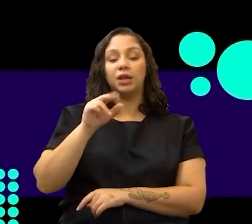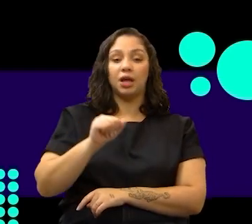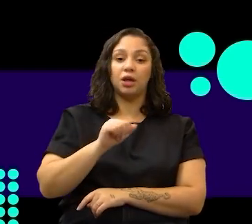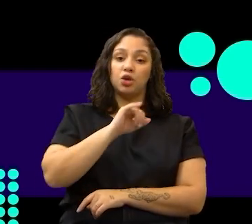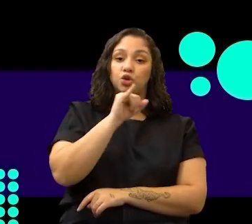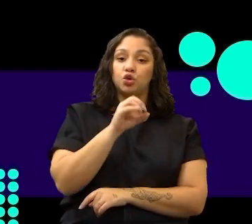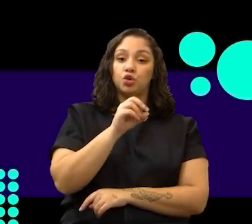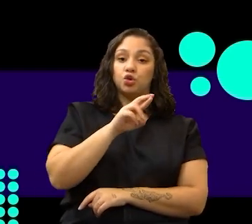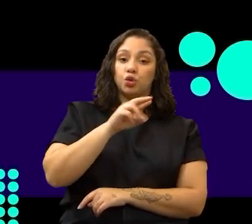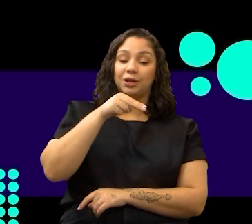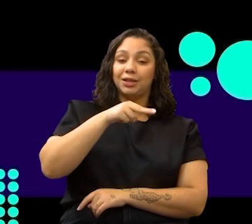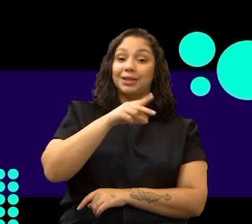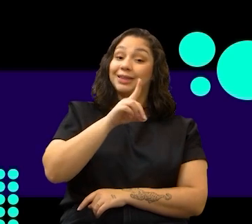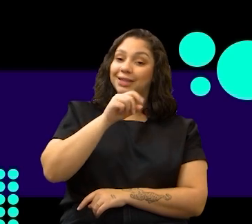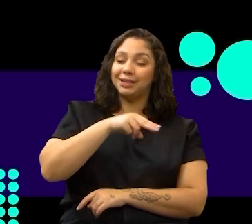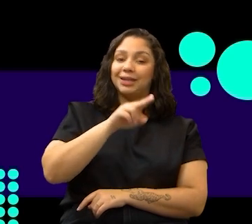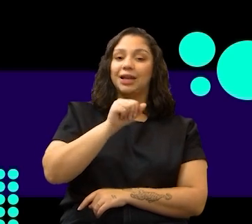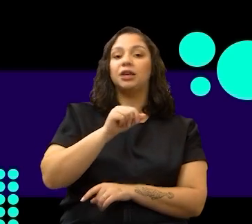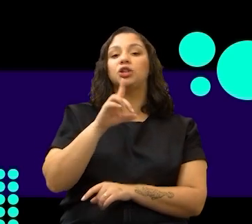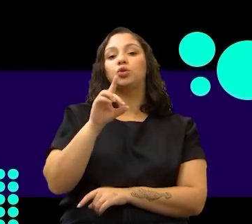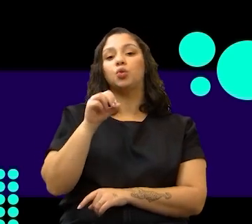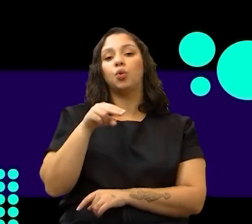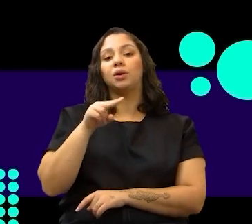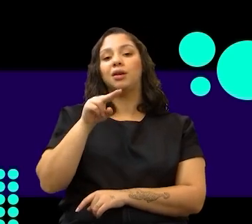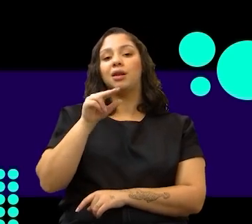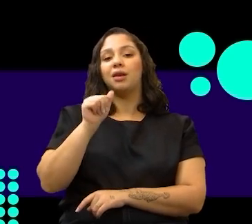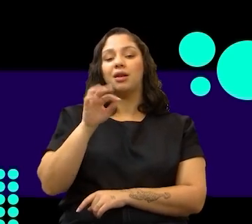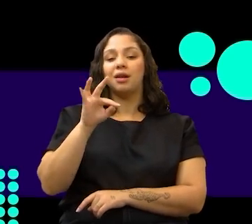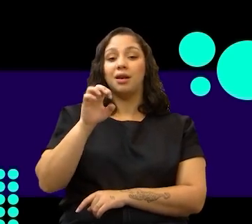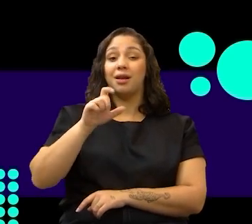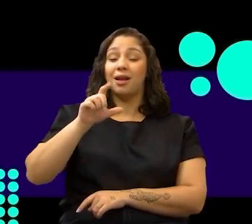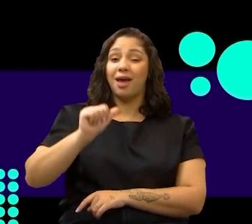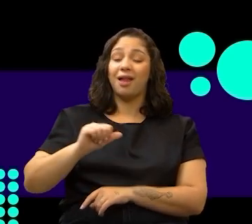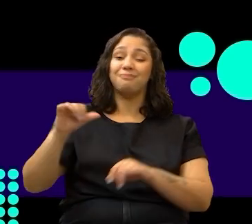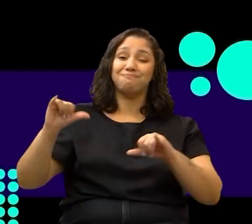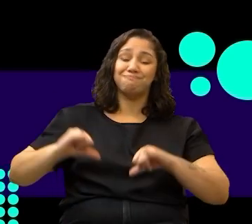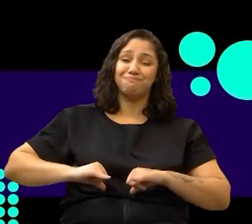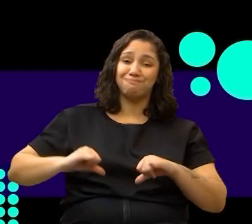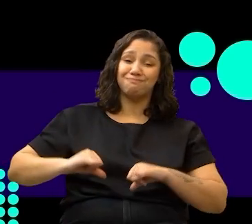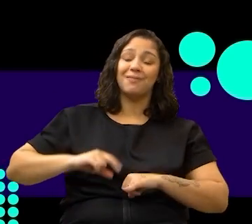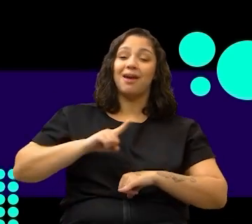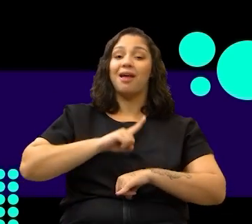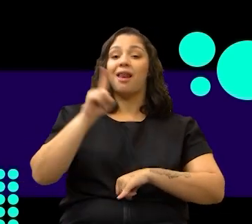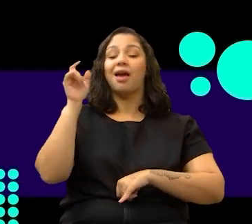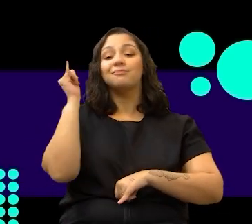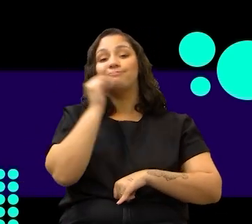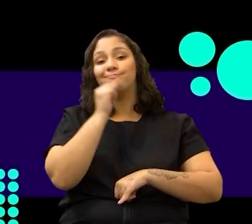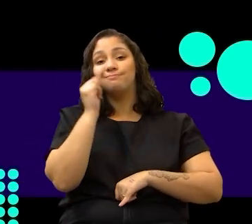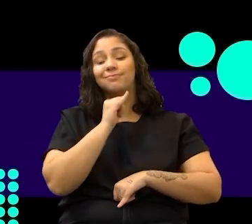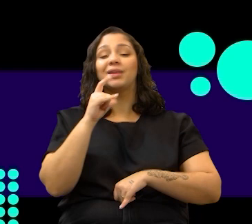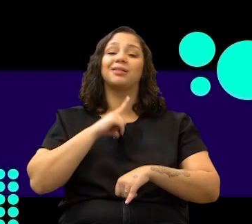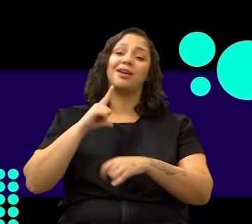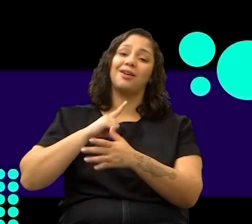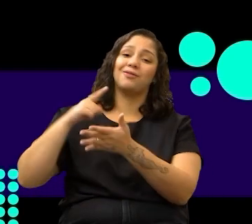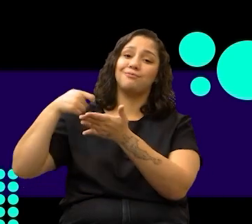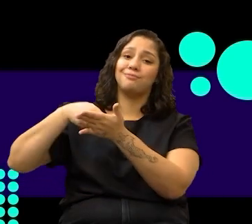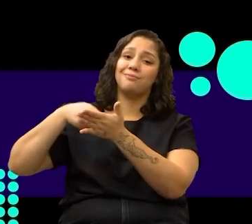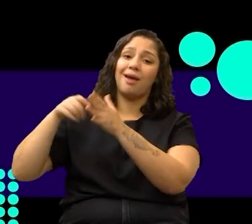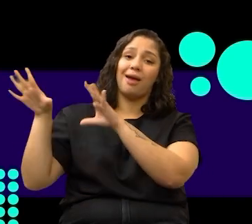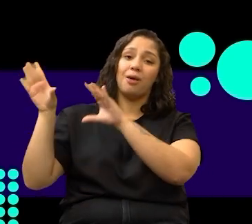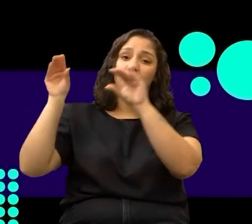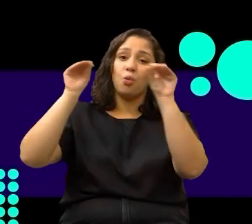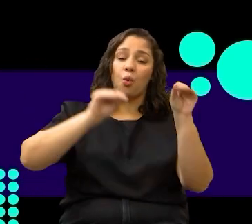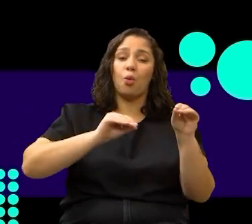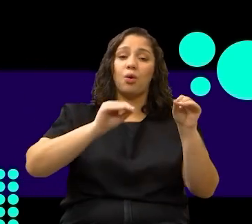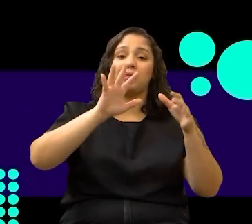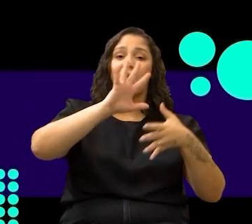filhas Giordana e Donatella, que em decorrência das dificuldades que sofriam na Itália, se viram obrigados a